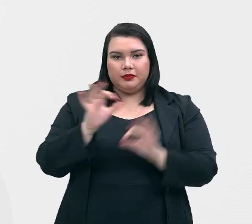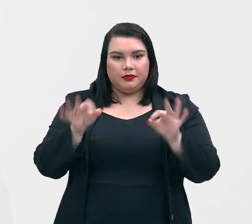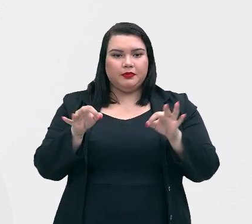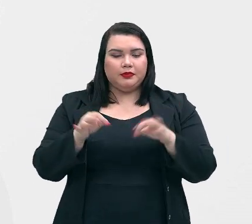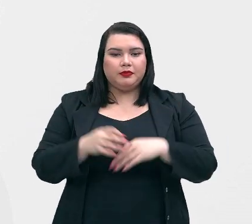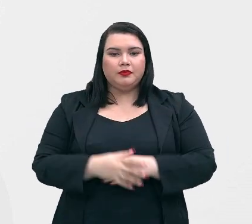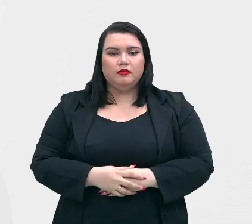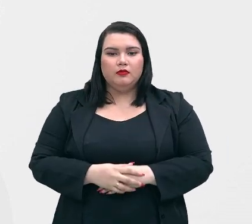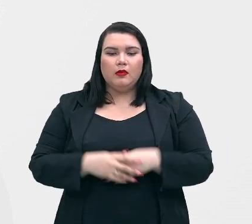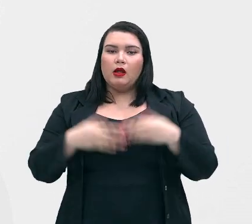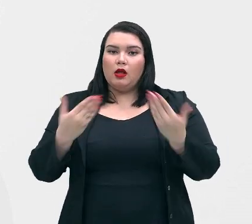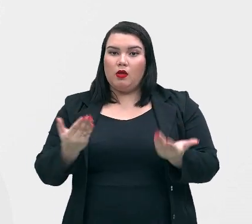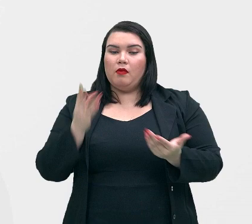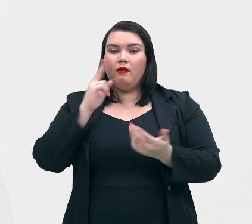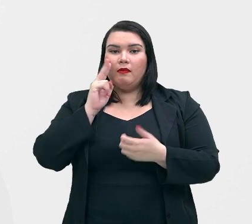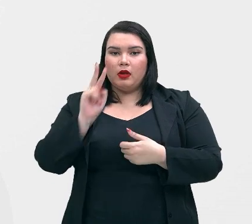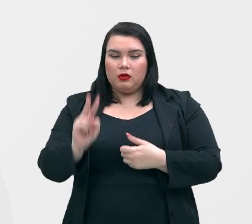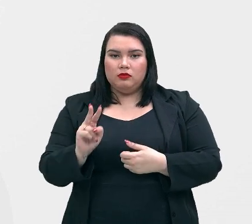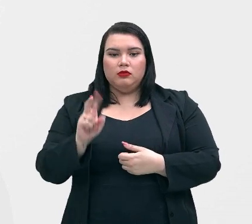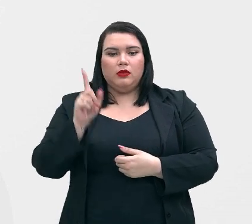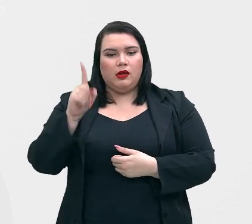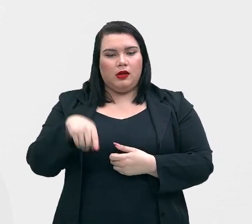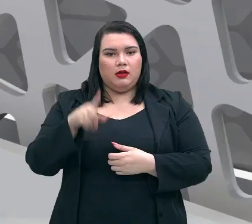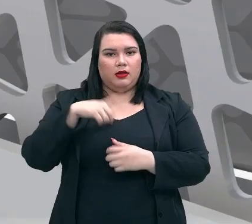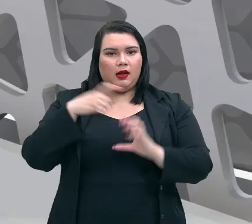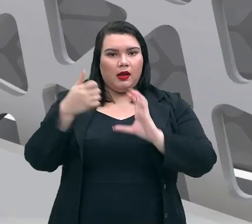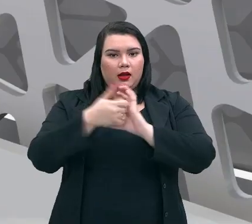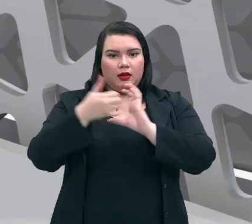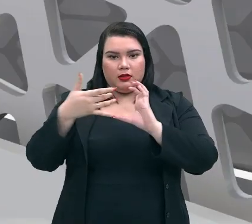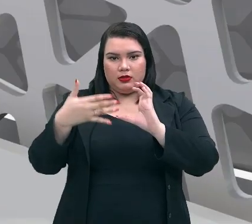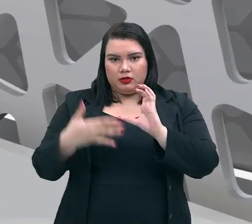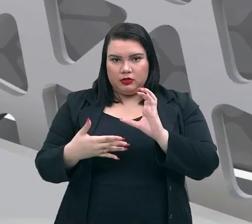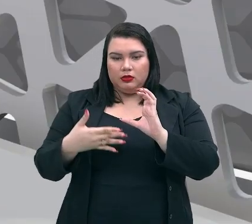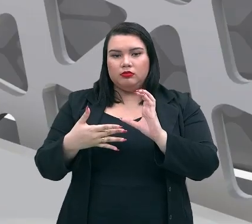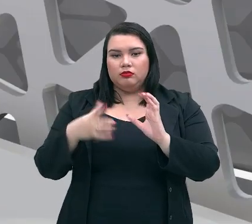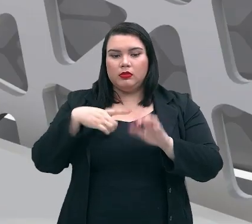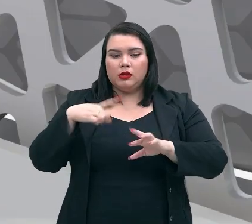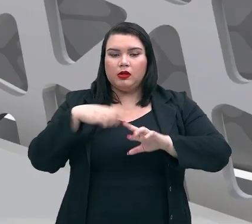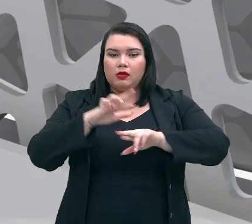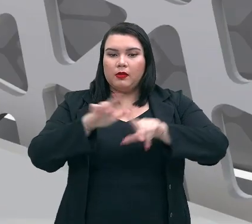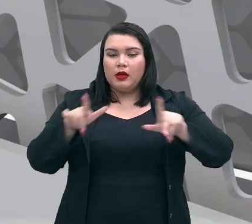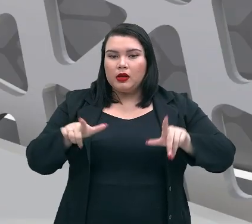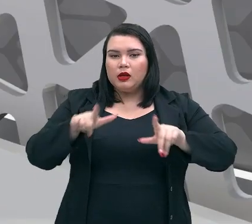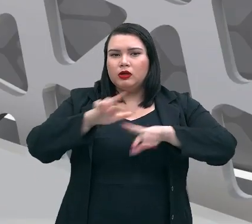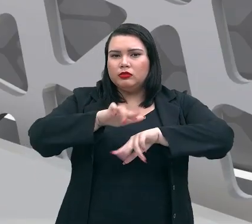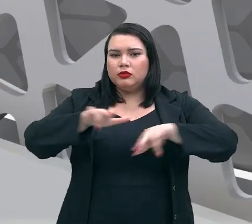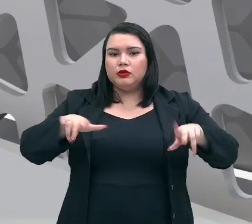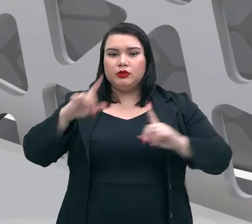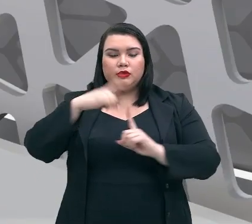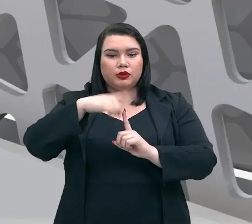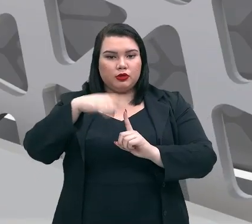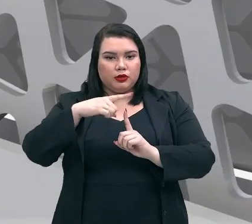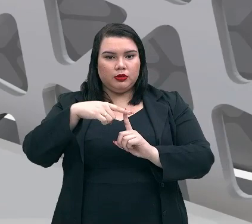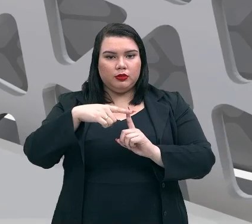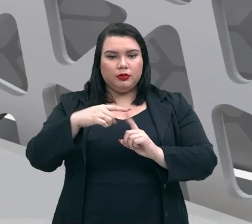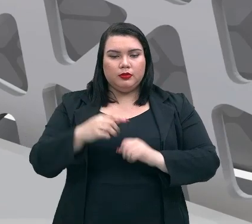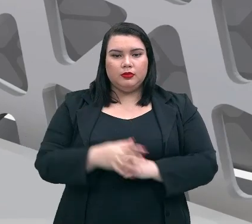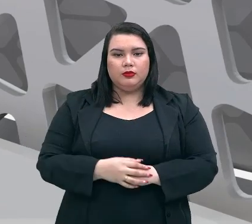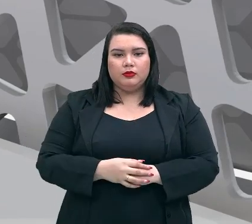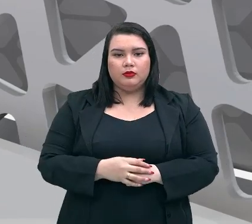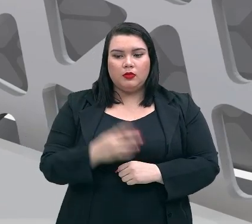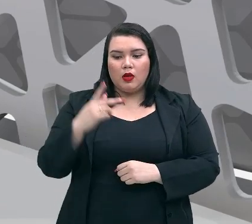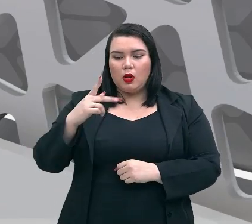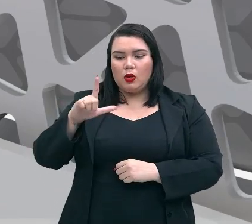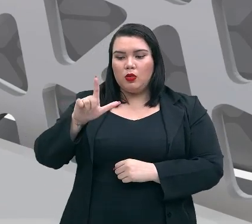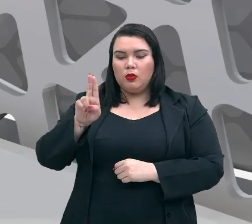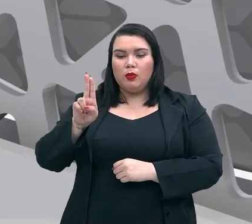certo? Então, a gente acaba verificando aí essa classificação de diferentes tipos de regime de rios, tá? E o pluvial